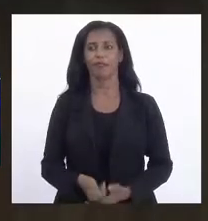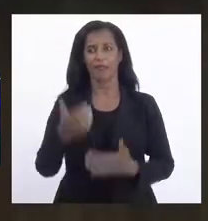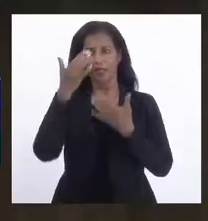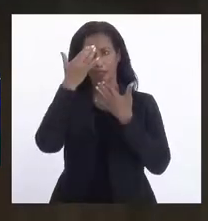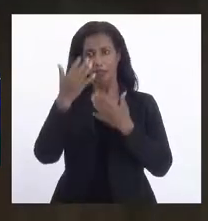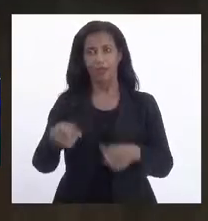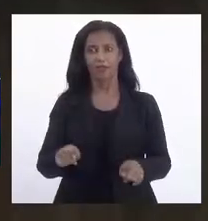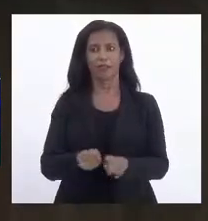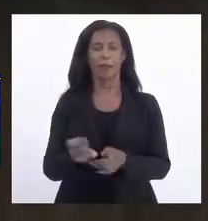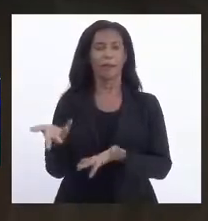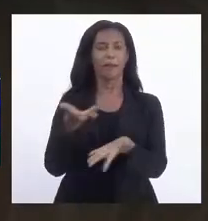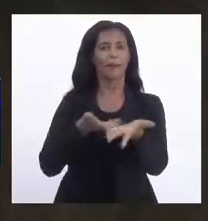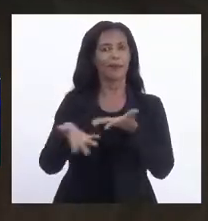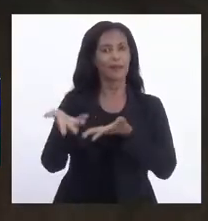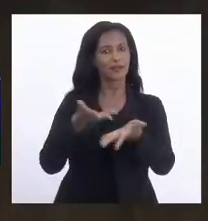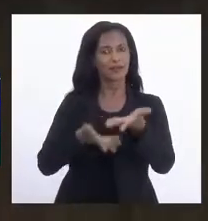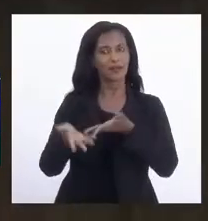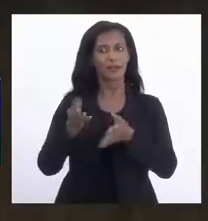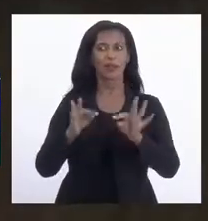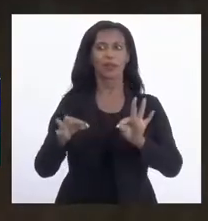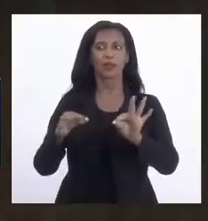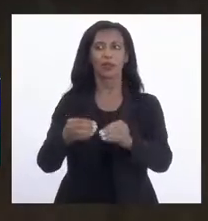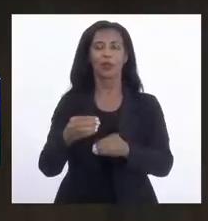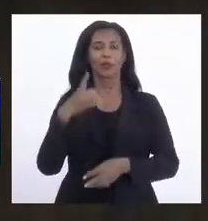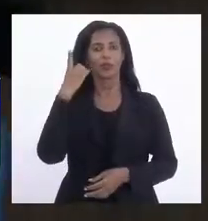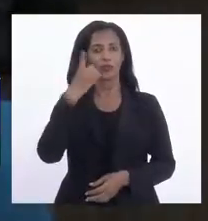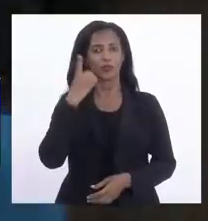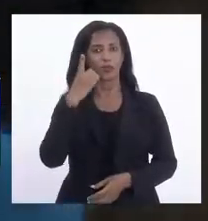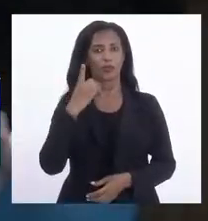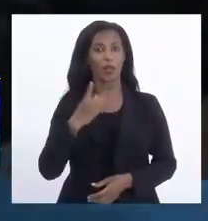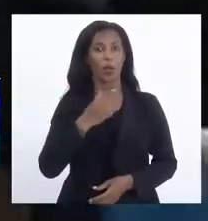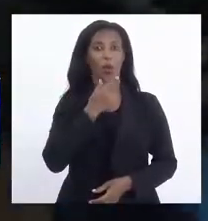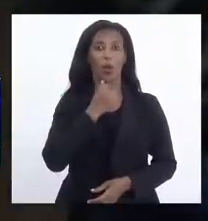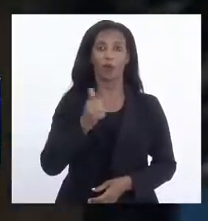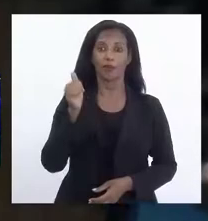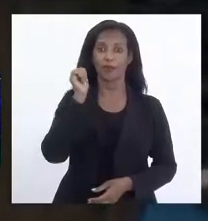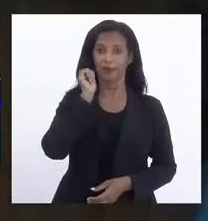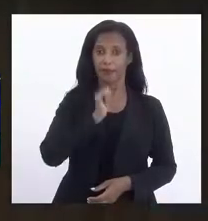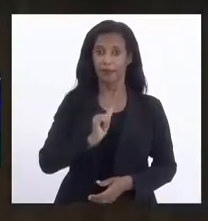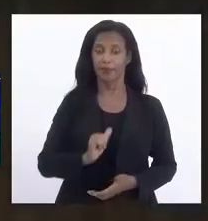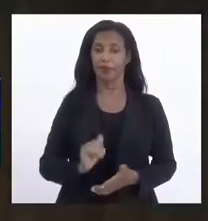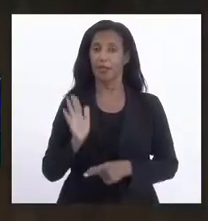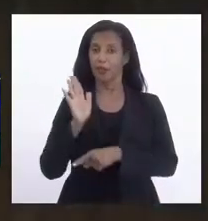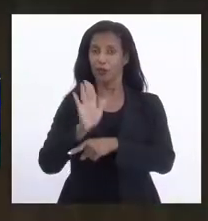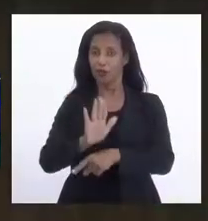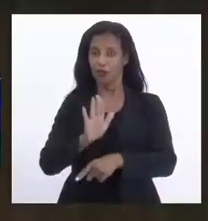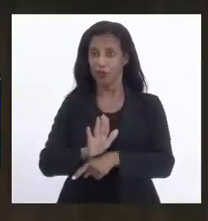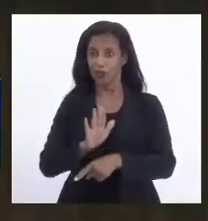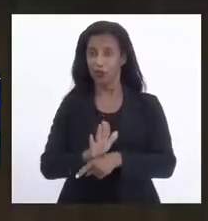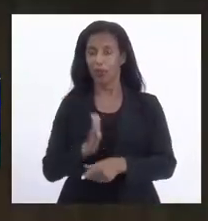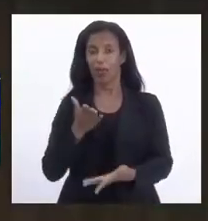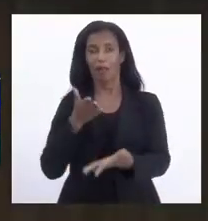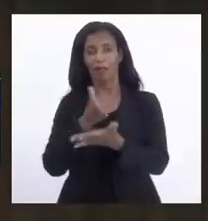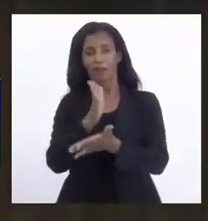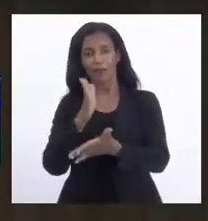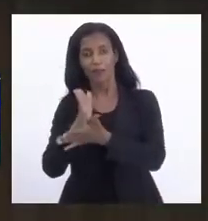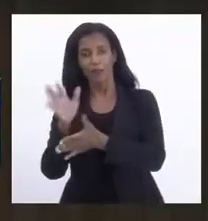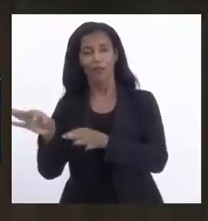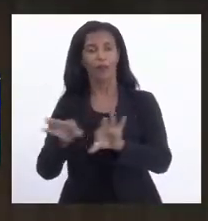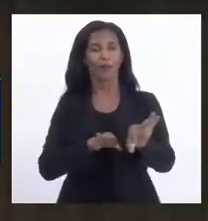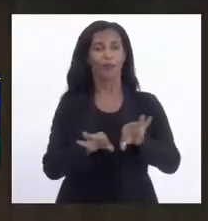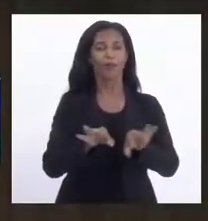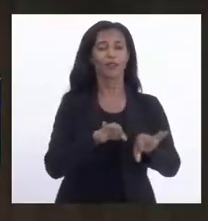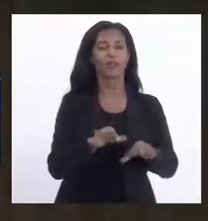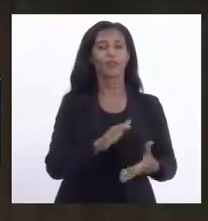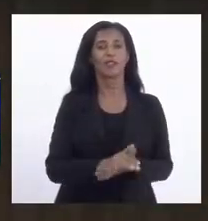agradecer também a participação de todos os deputados e deputadas que ajudaram a aprovar o projeto de